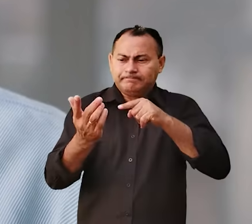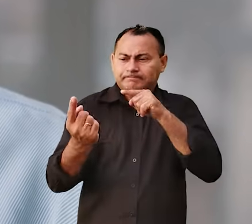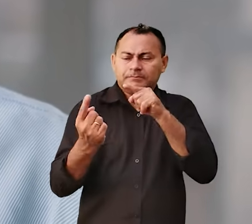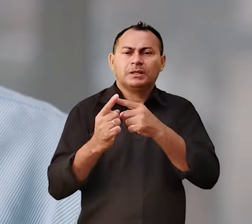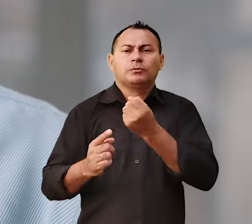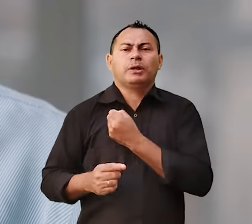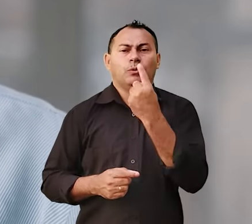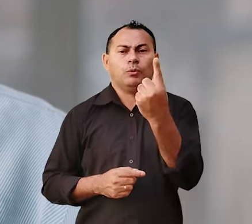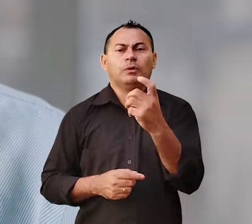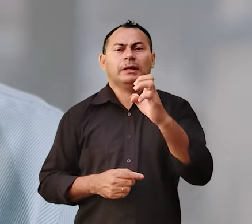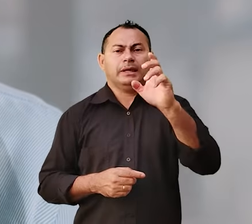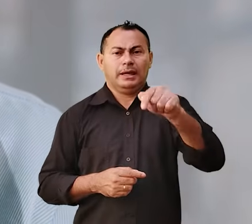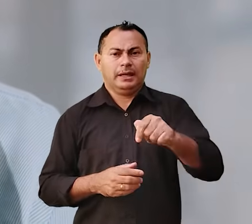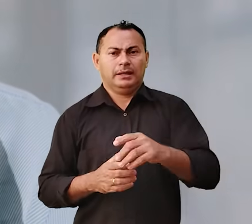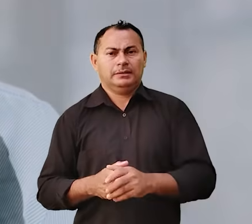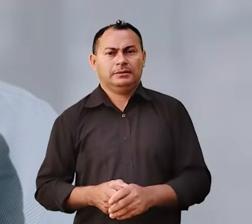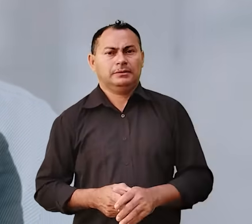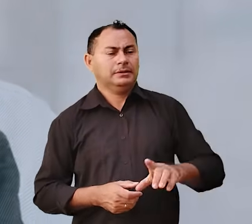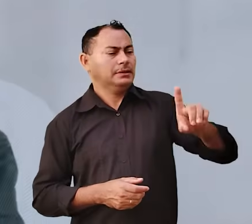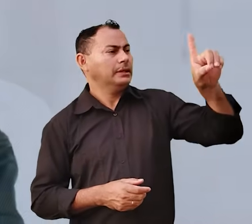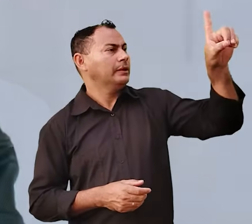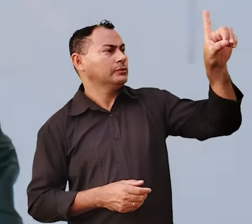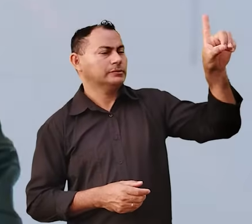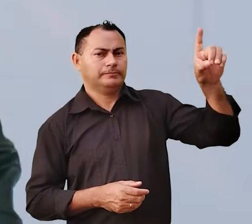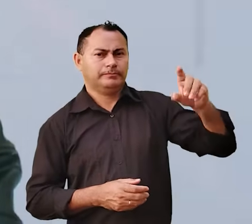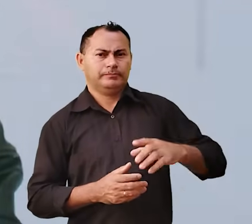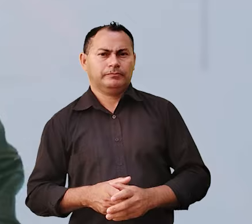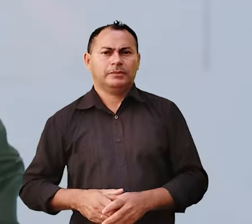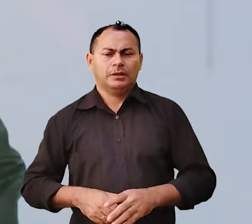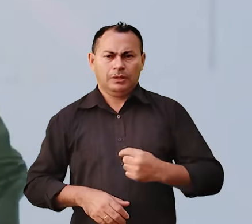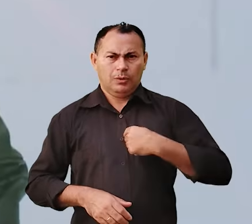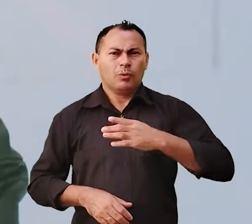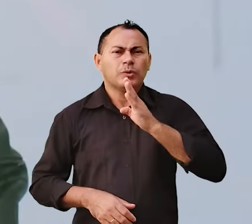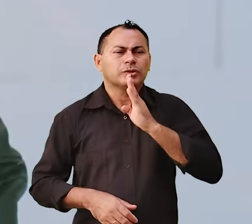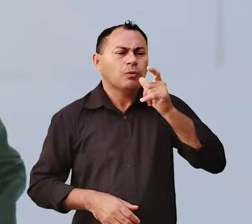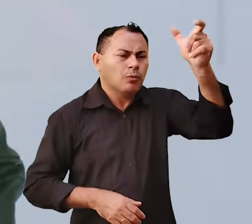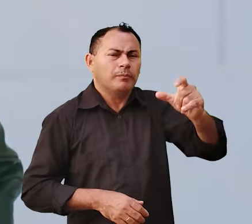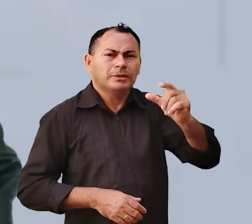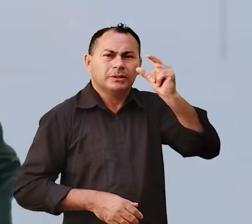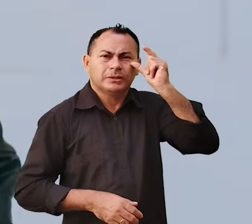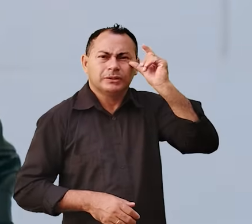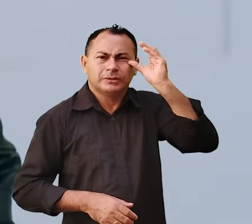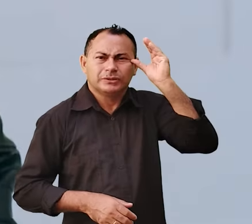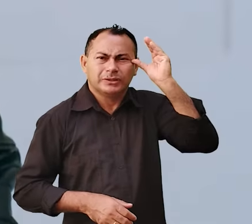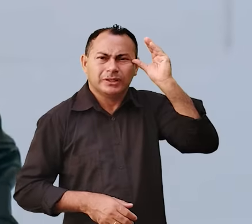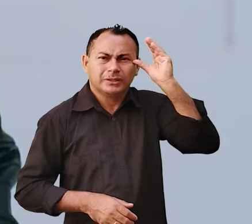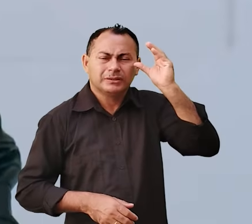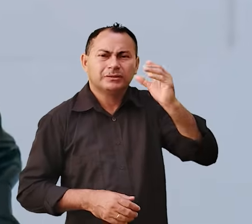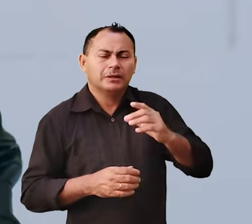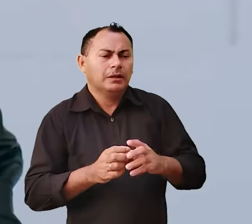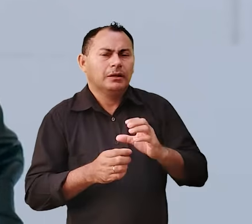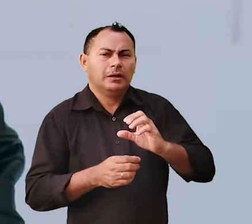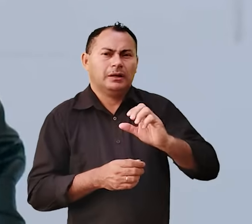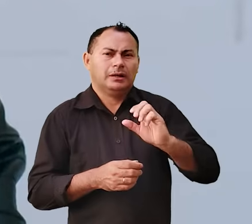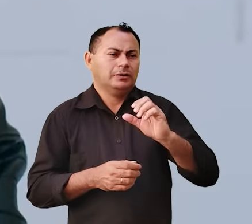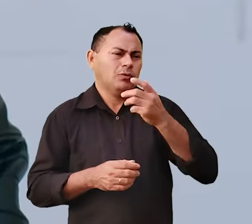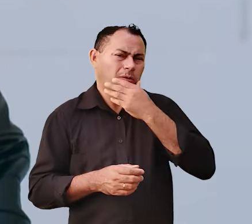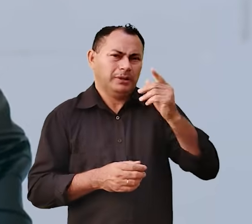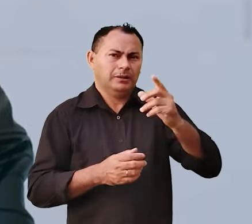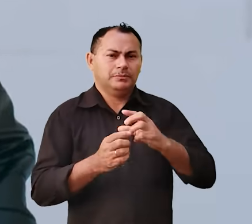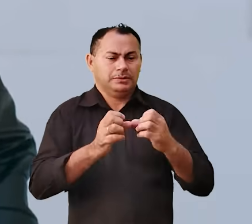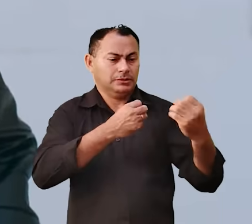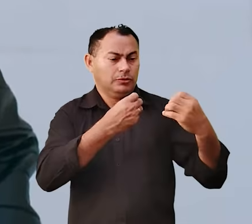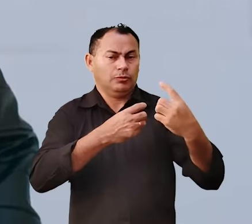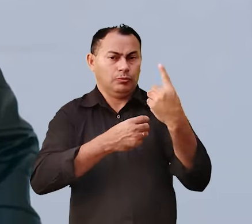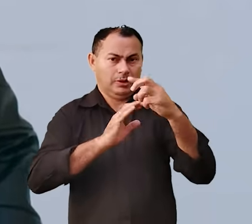prioridade número 1, que é Deus. Conheci um homem chinês chamado Leland Wang, que me ensinou